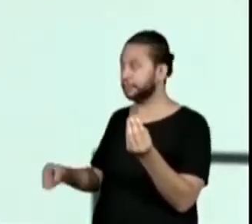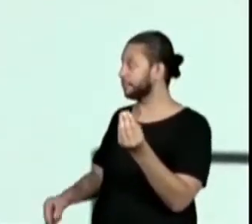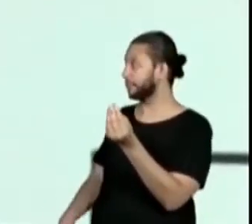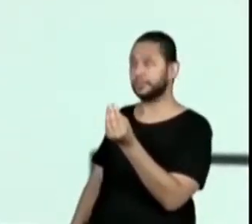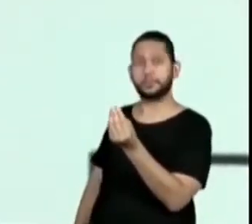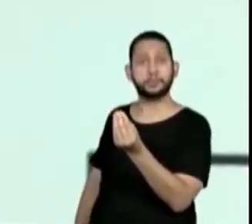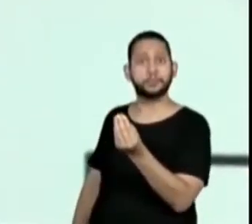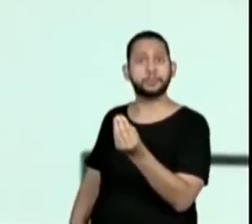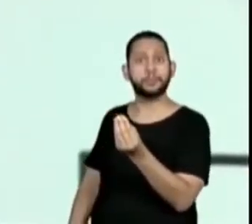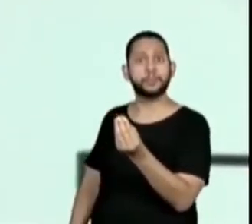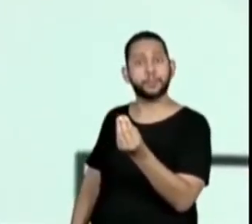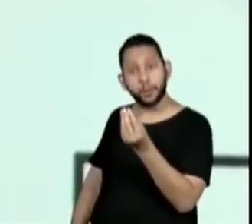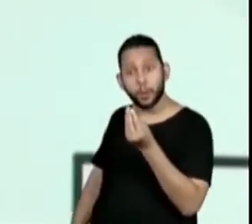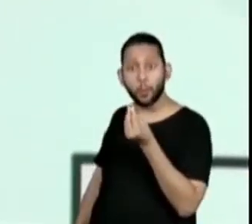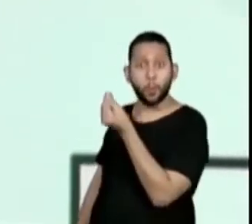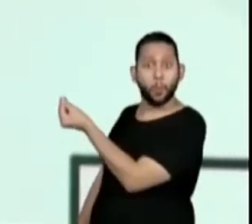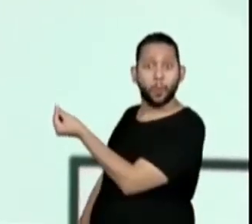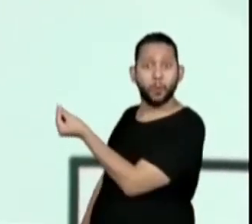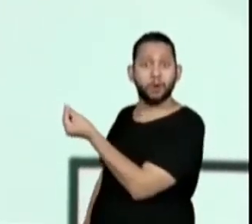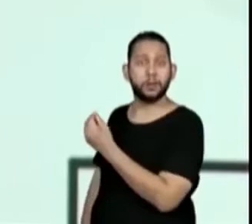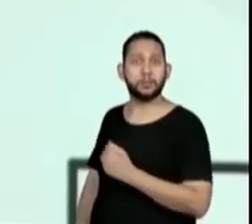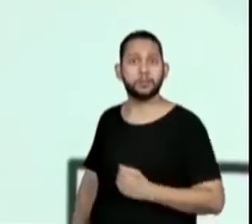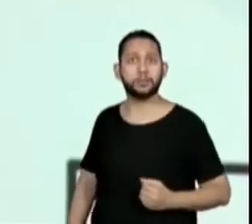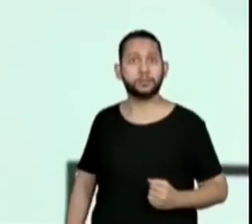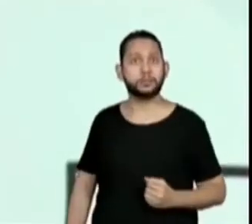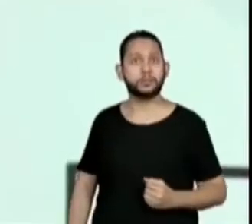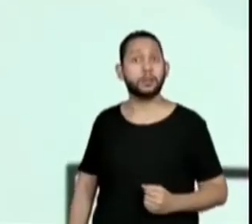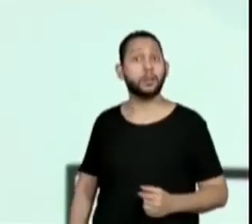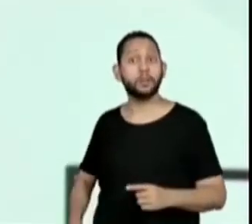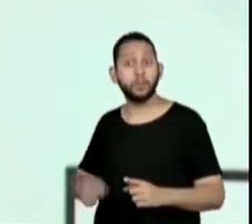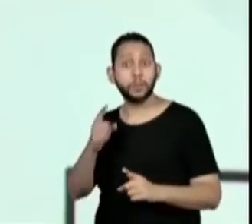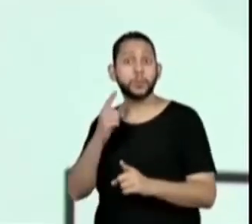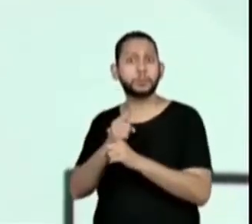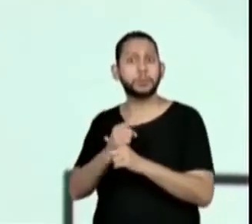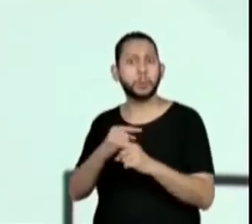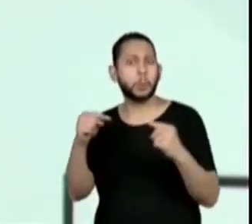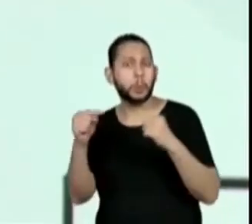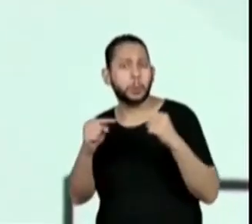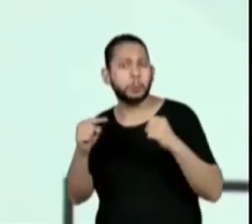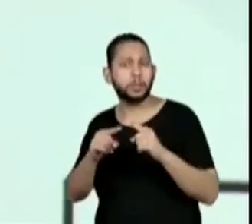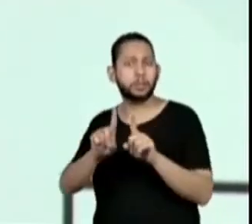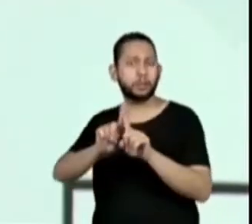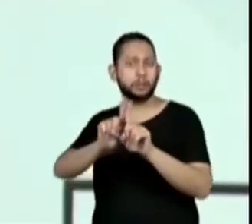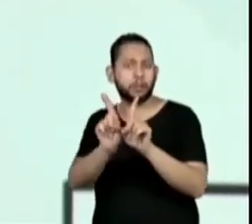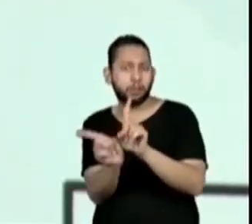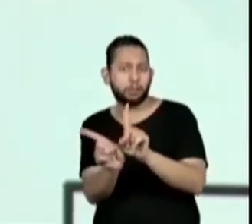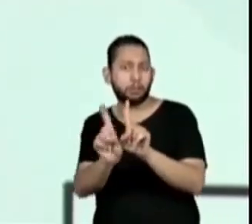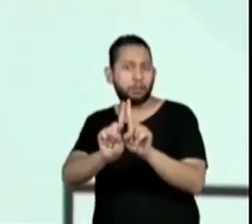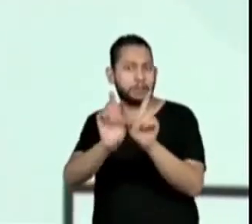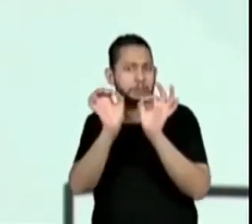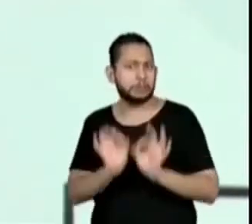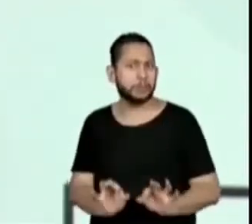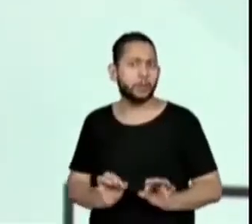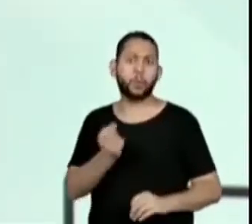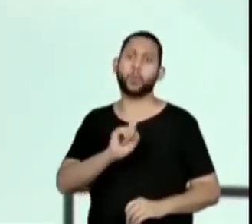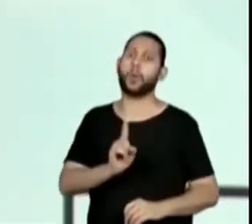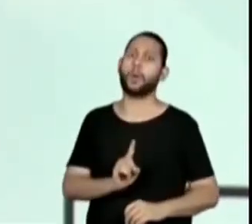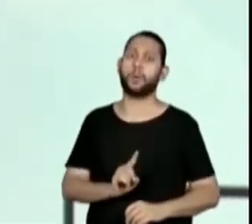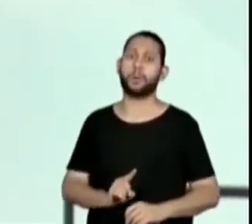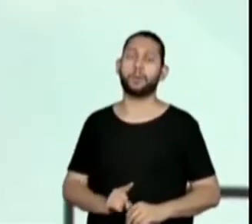essa ferramenta que vocês fizeram para identificar o ângulo reto e ponham na figura, para ver se vocês identificam o ângulo reto. E depois eu quero que